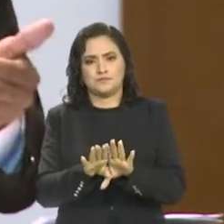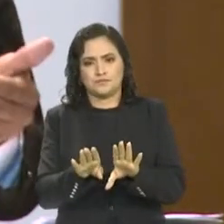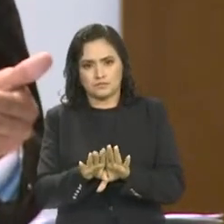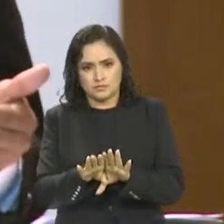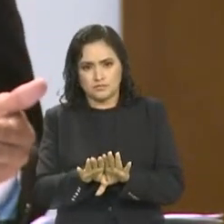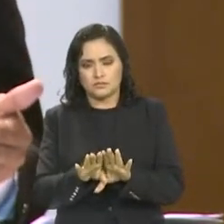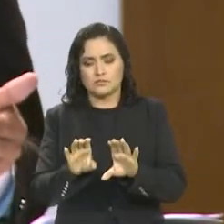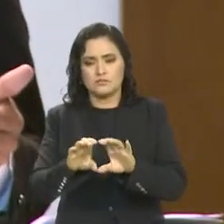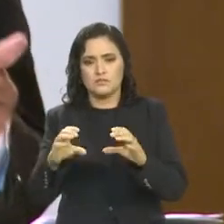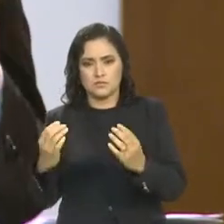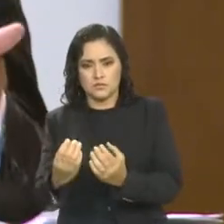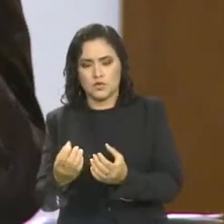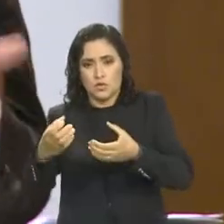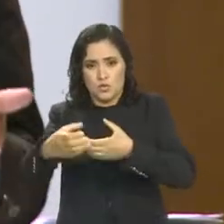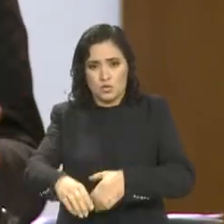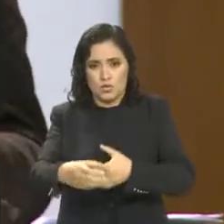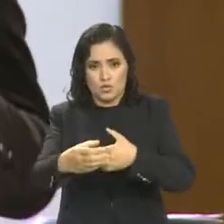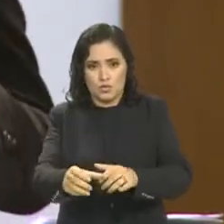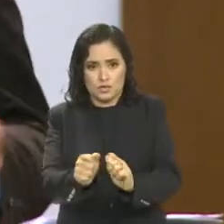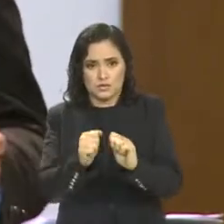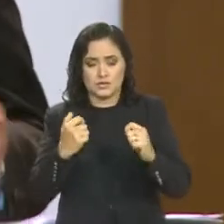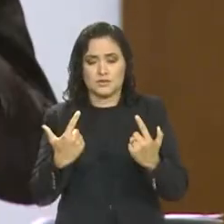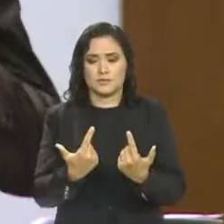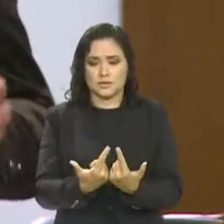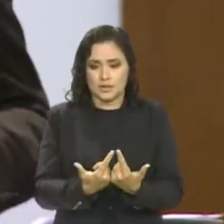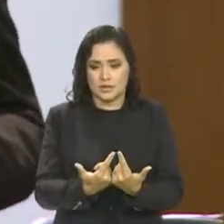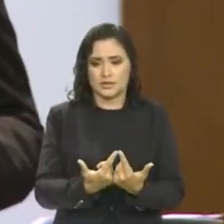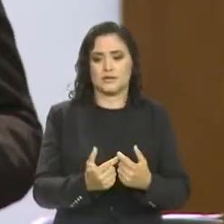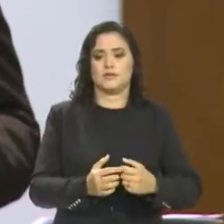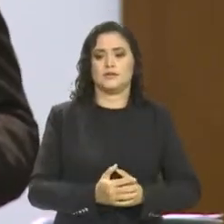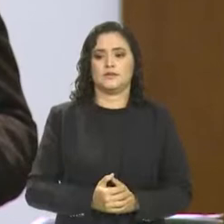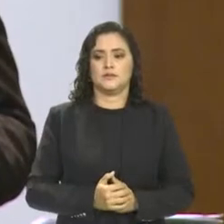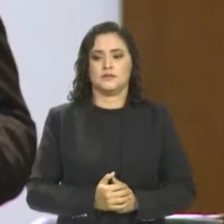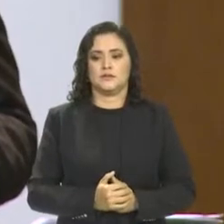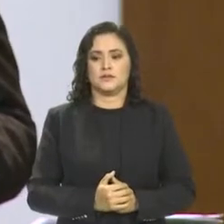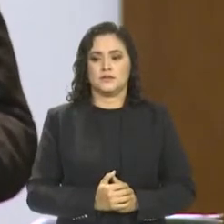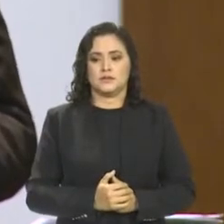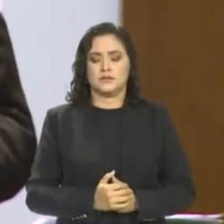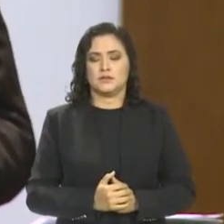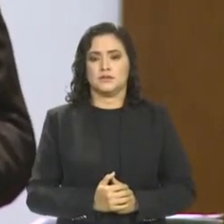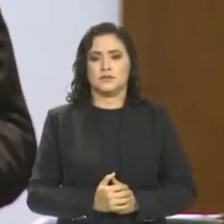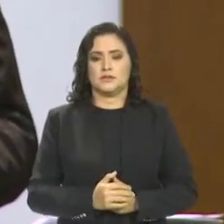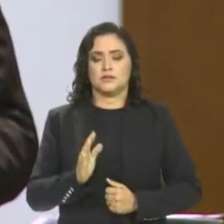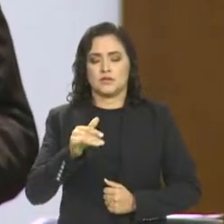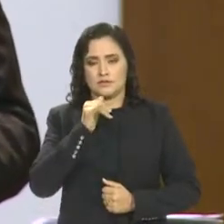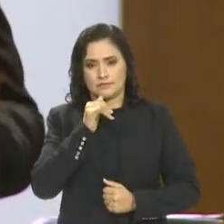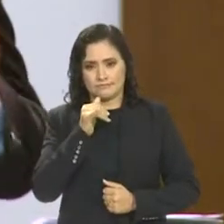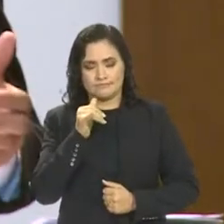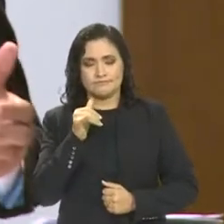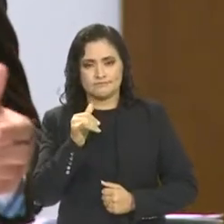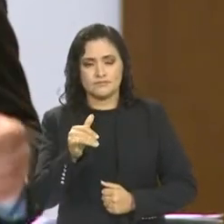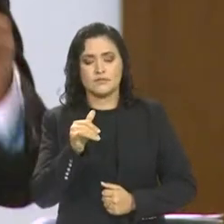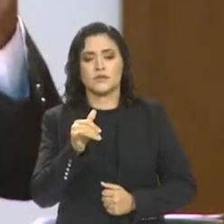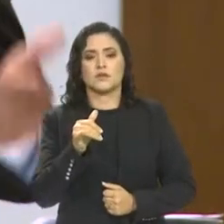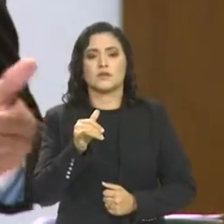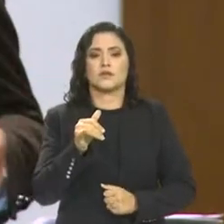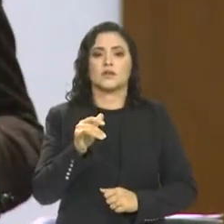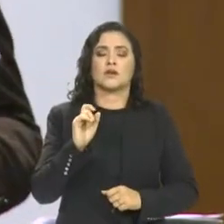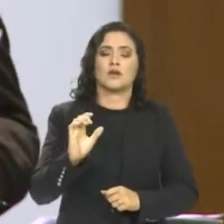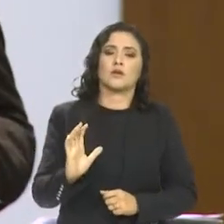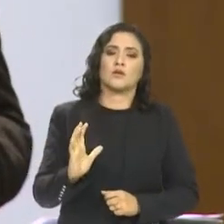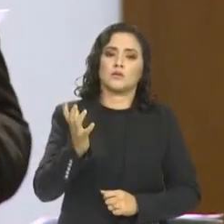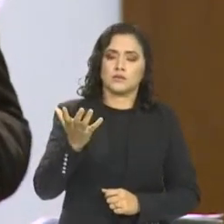para que possa adotar os procedimentos cabíveis. Então, fica aqui o nosso registro com relação às ocorrências,